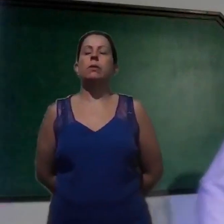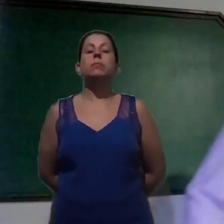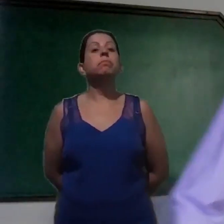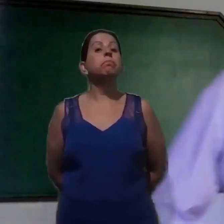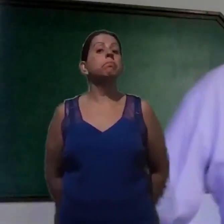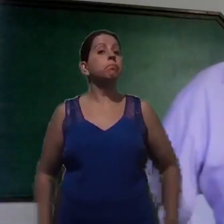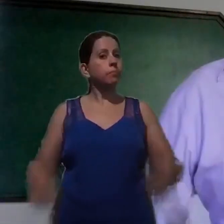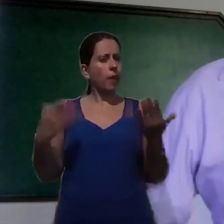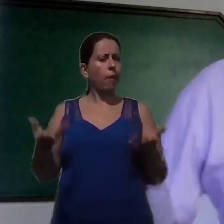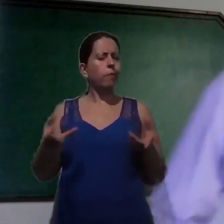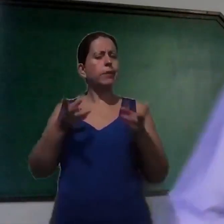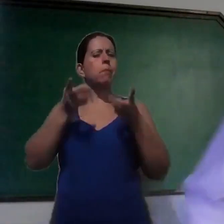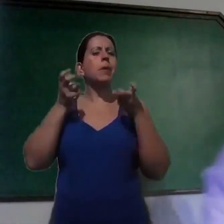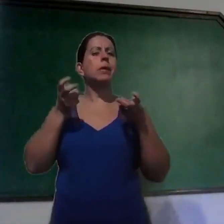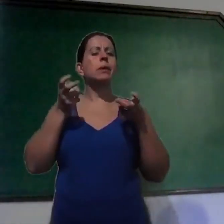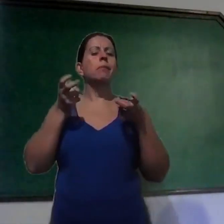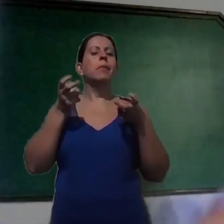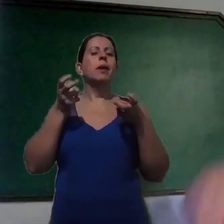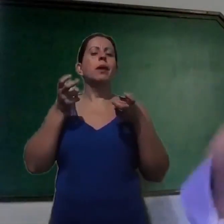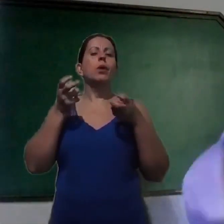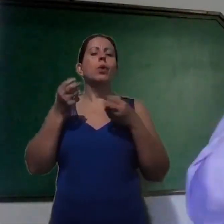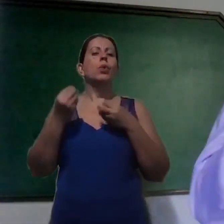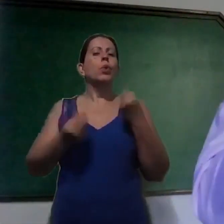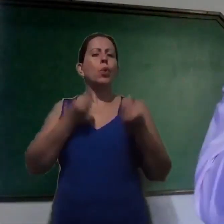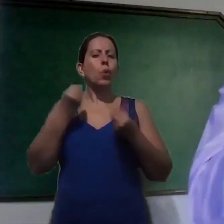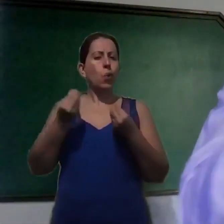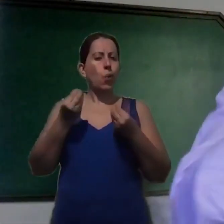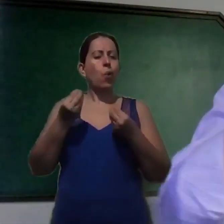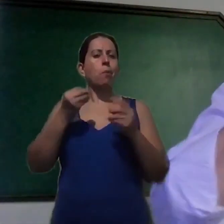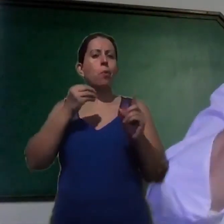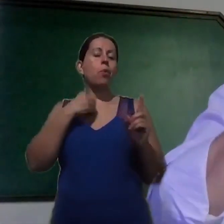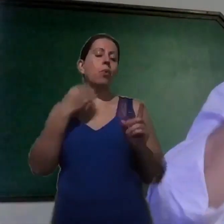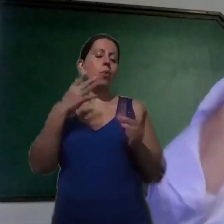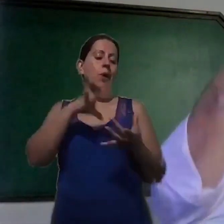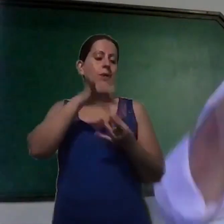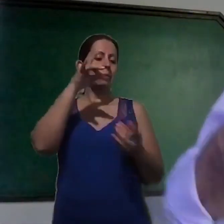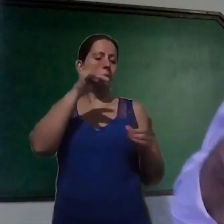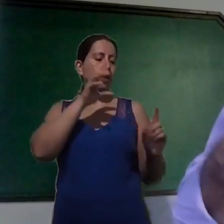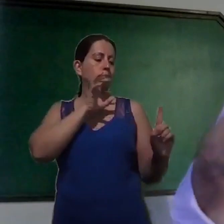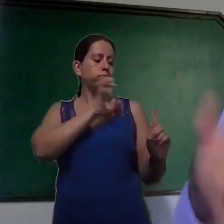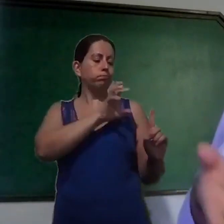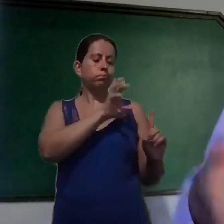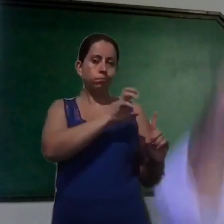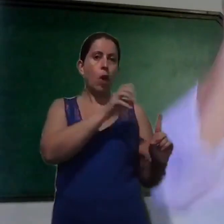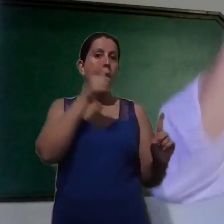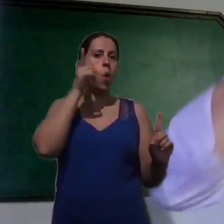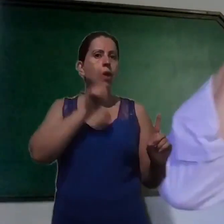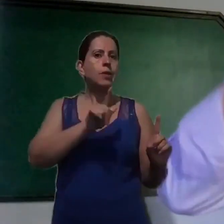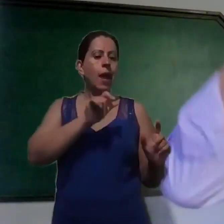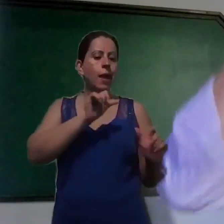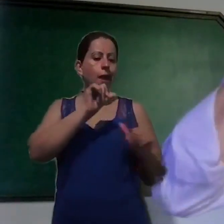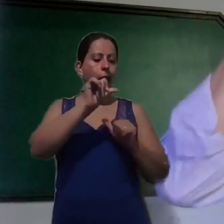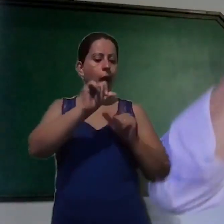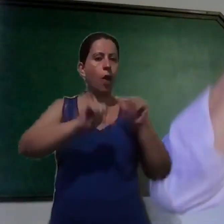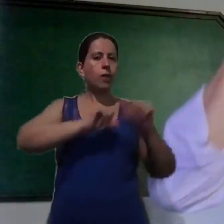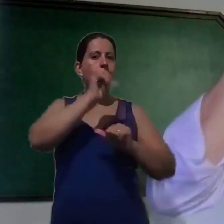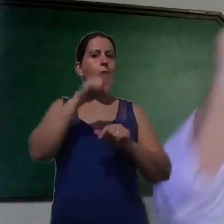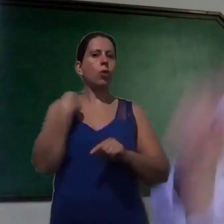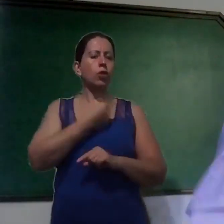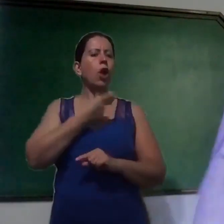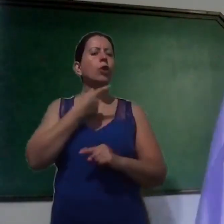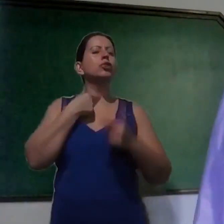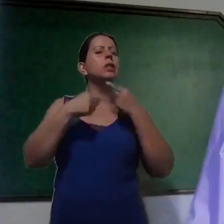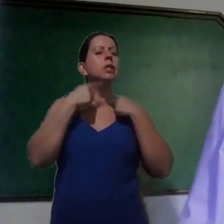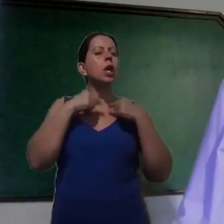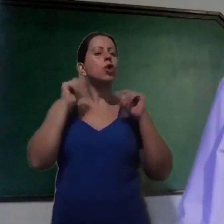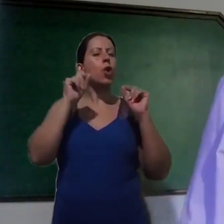Perceberam como um espírito obsessor consegue alterar o nosso desejo, projetando ideias na